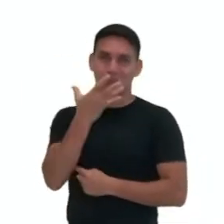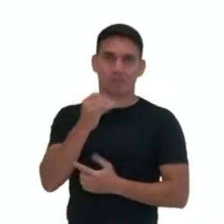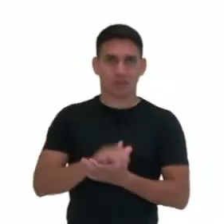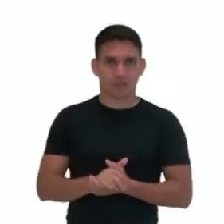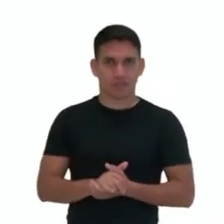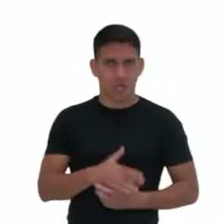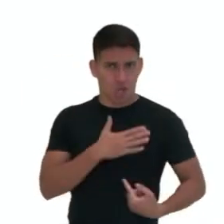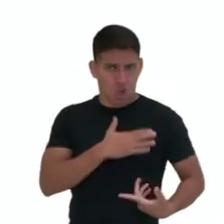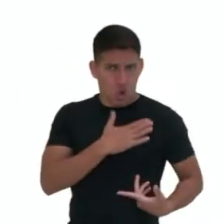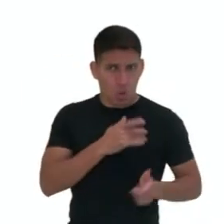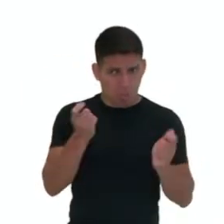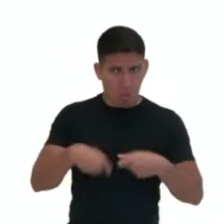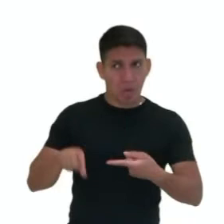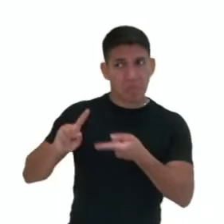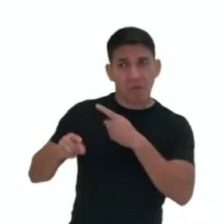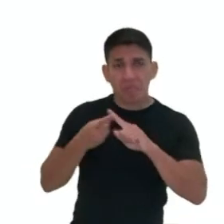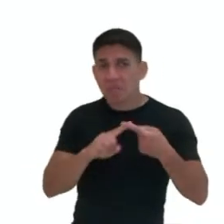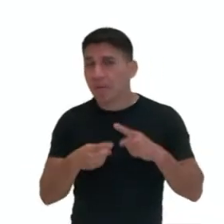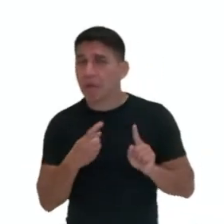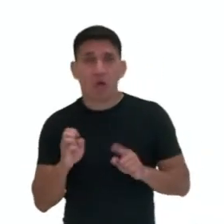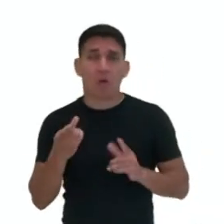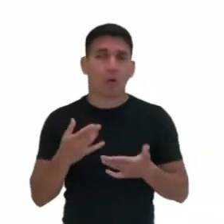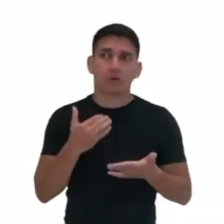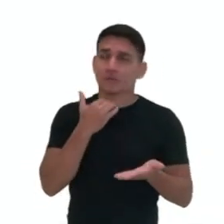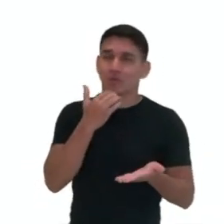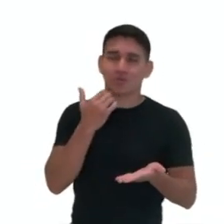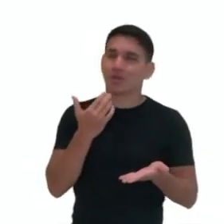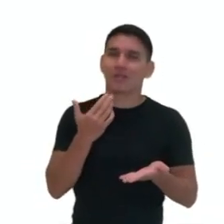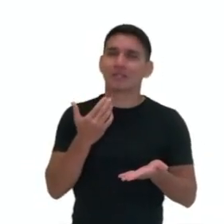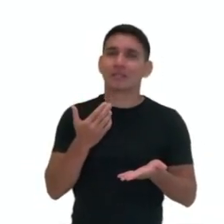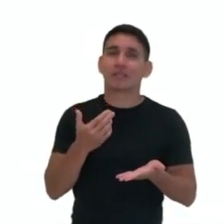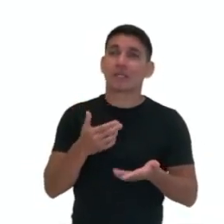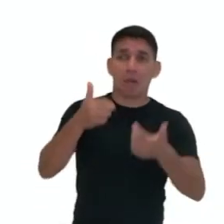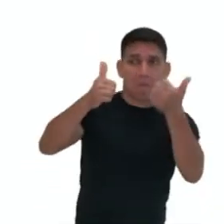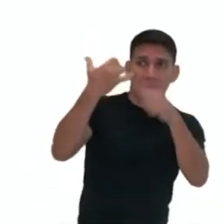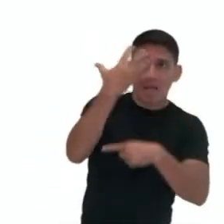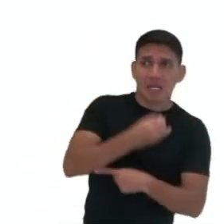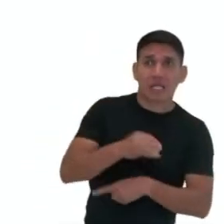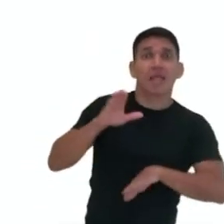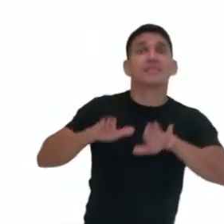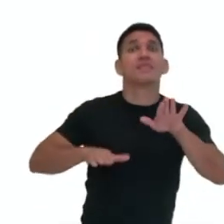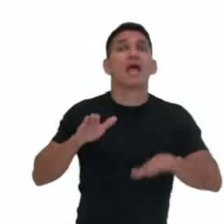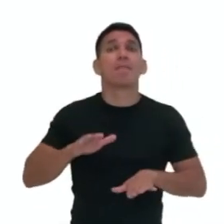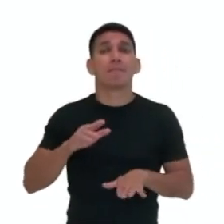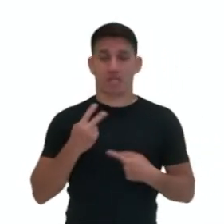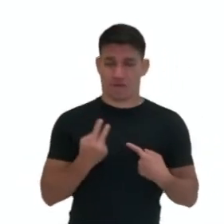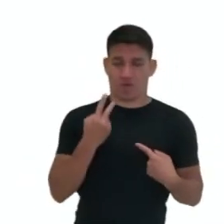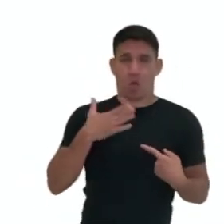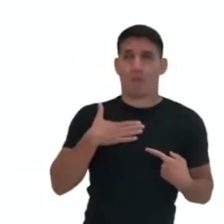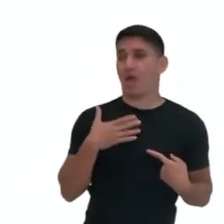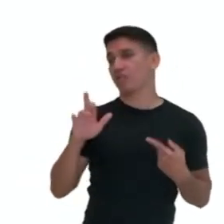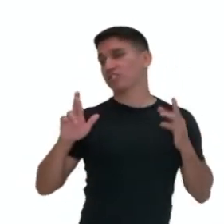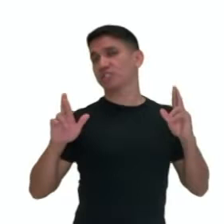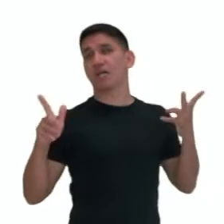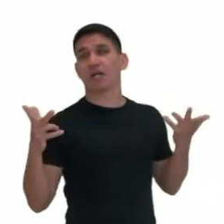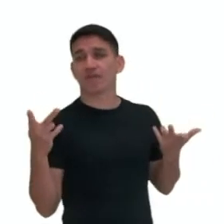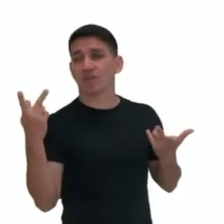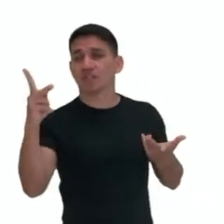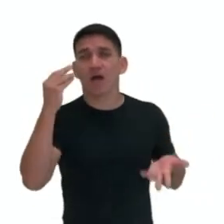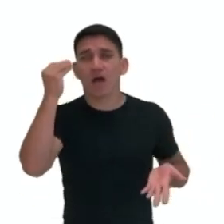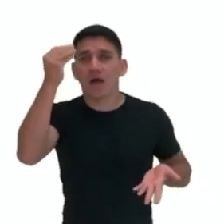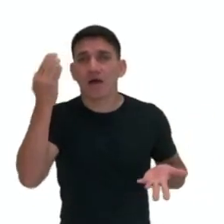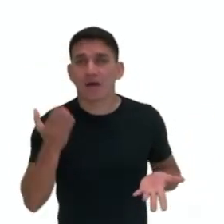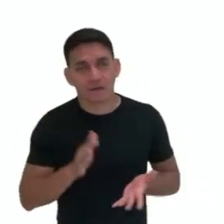se discute ou não é possível avaliar a beleza, pois a mesma é relativa aos nossos valores e às nossas